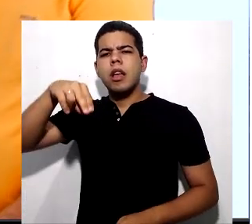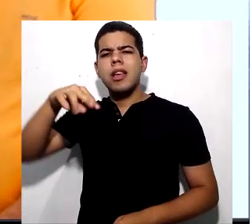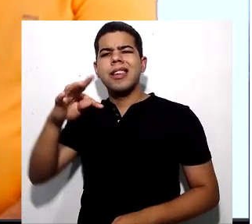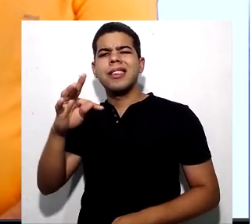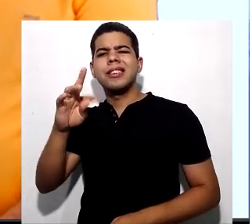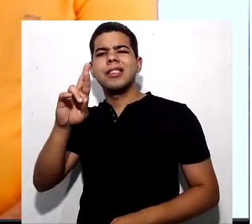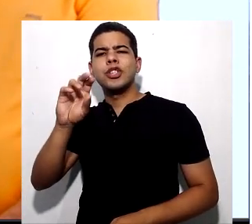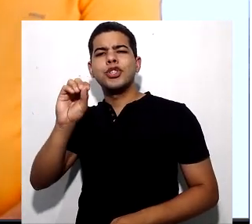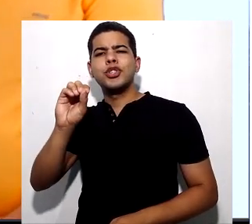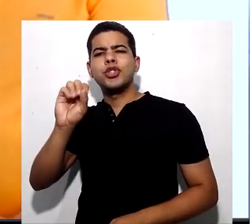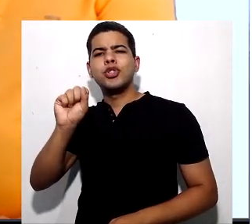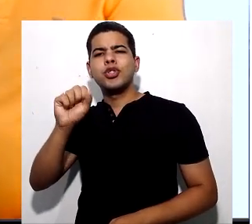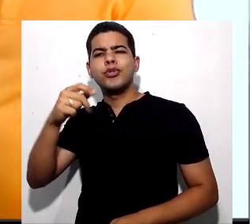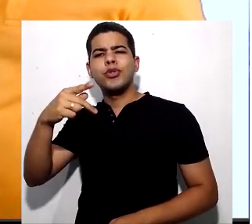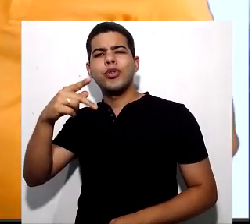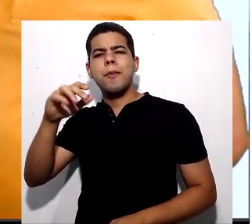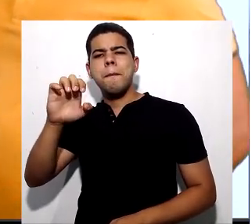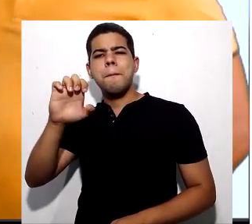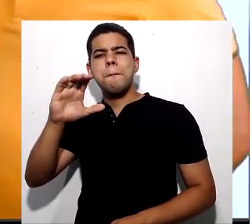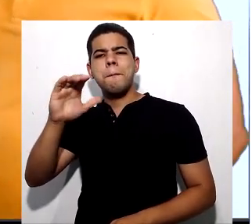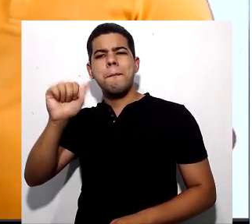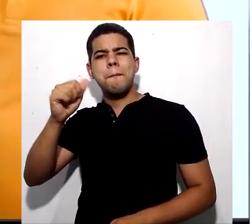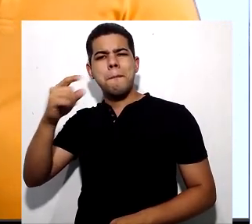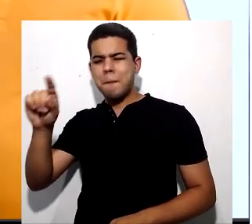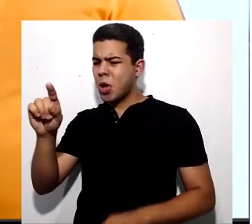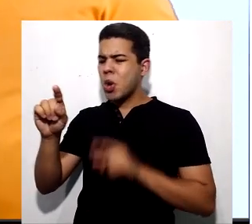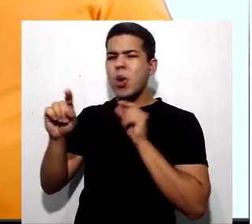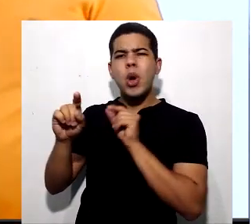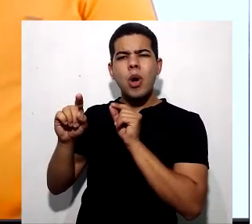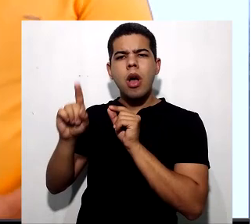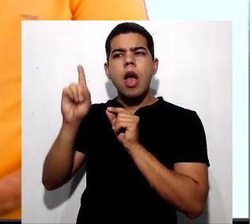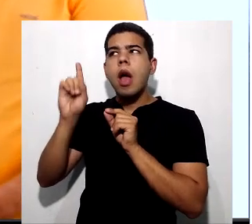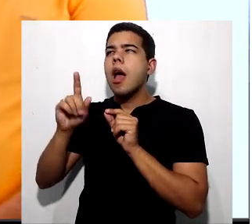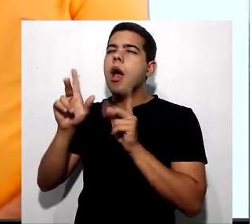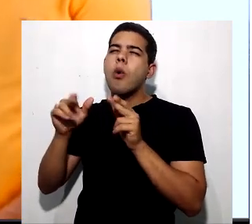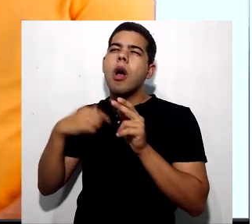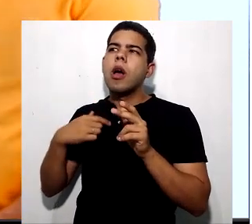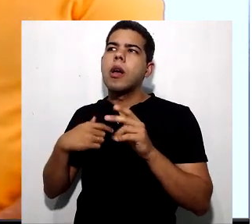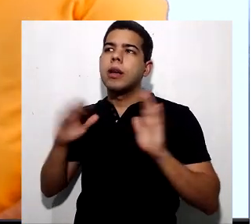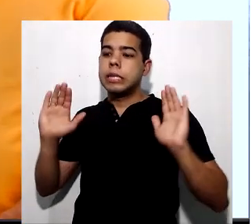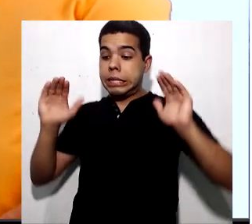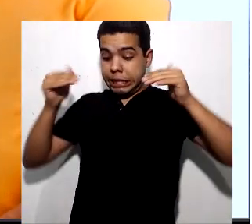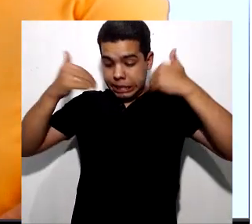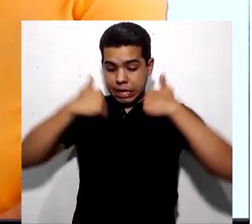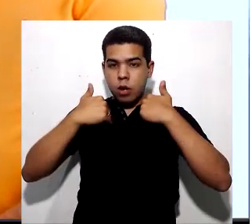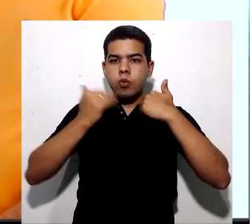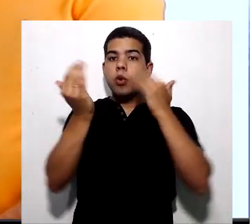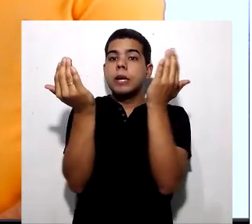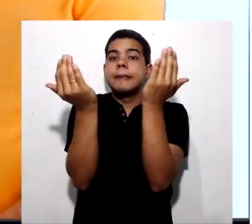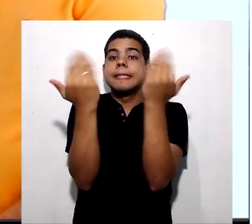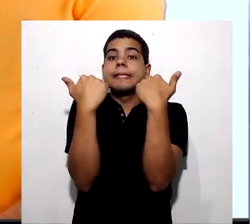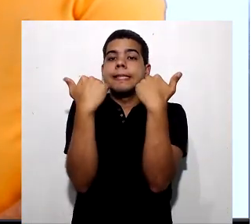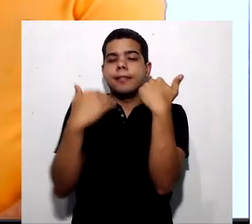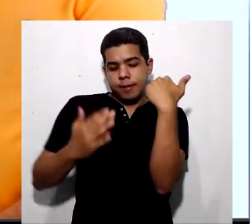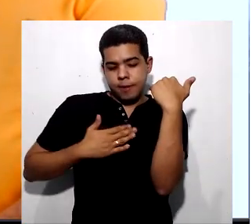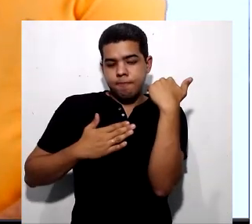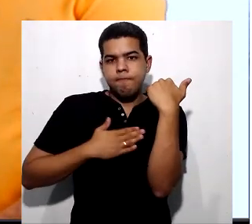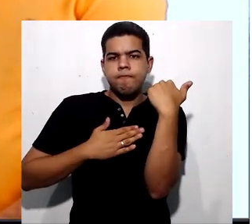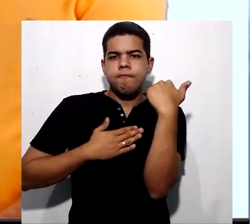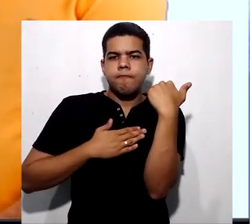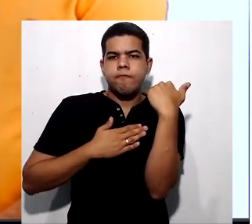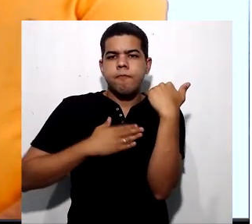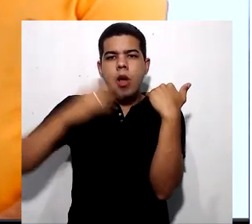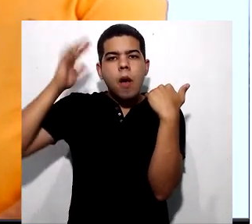que é uma literatura introspectiva? Essa literatura para dentro. Como eu falei, é a única obra, seria teoricamente, em que